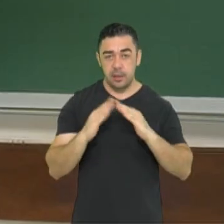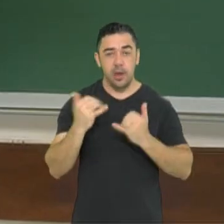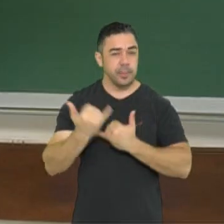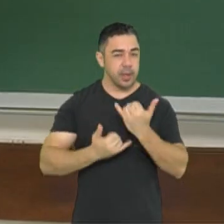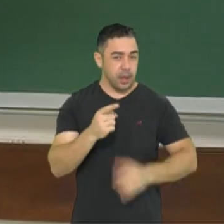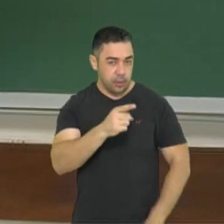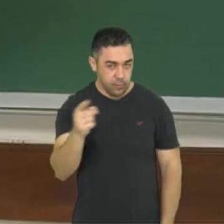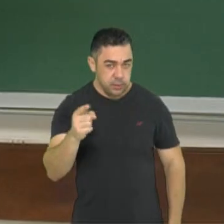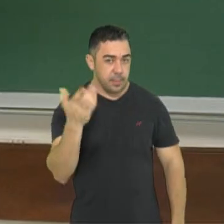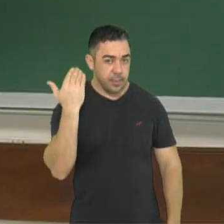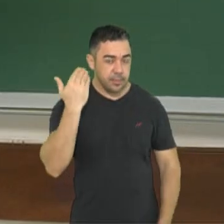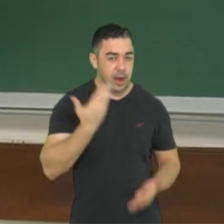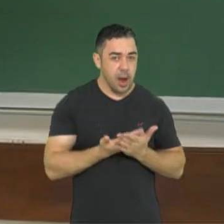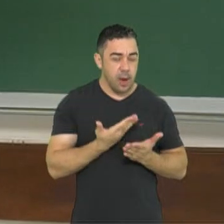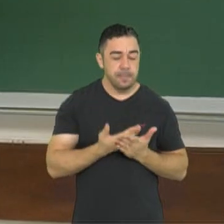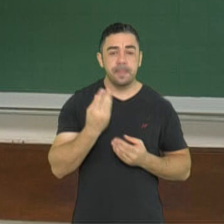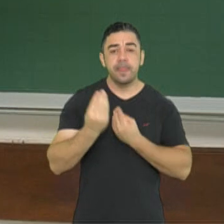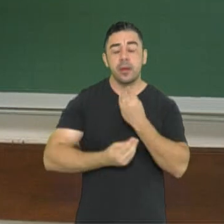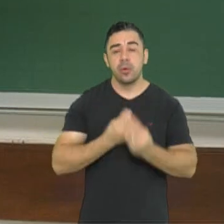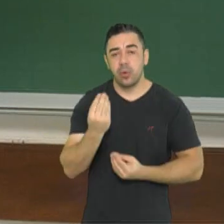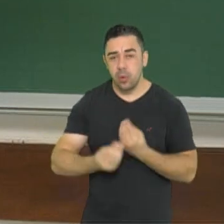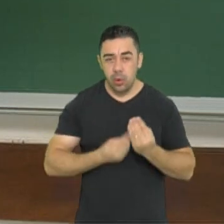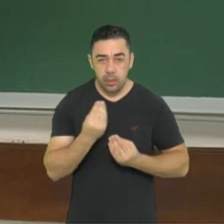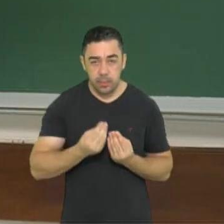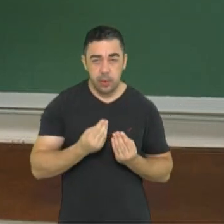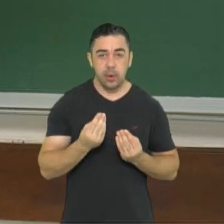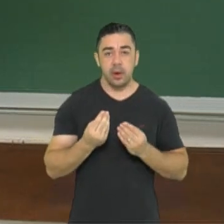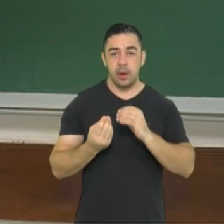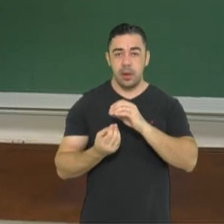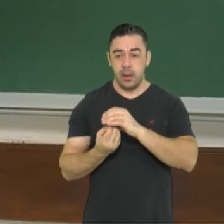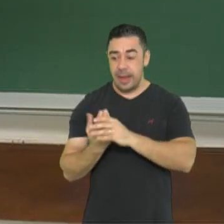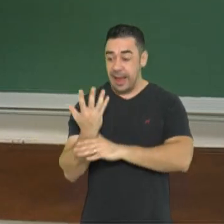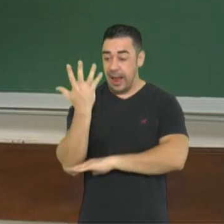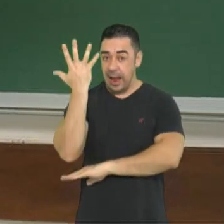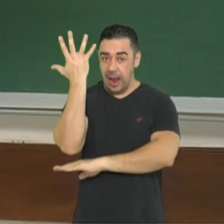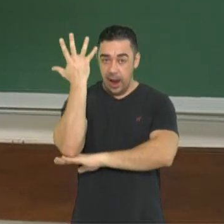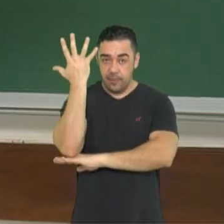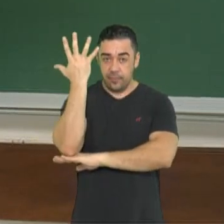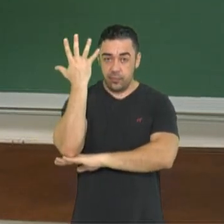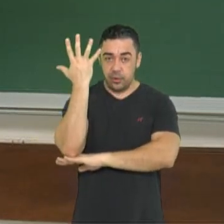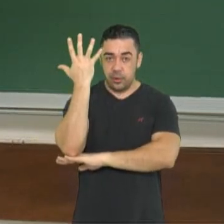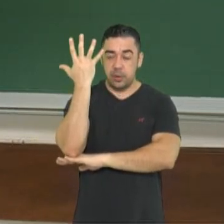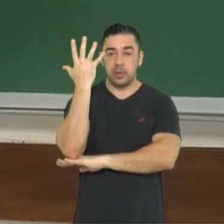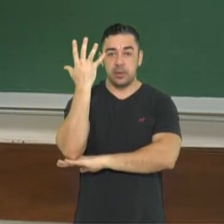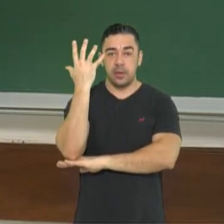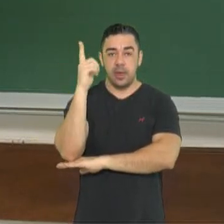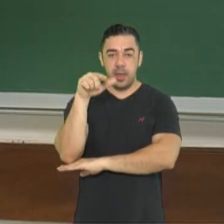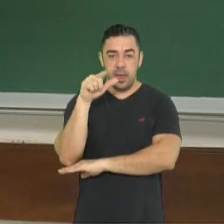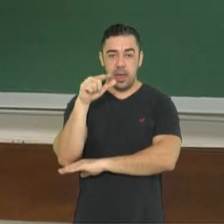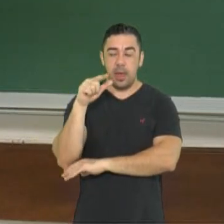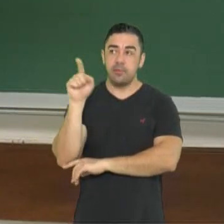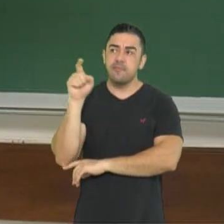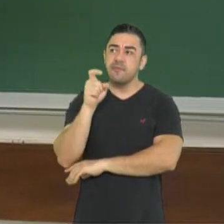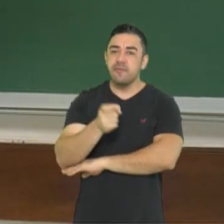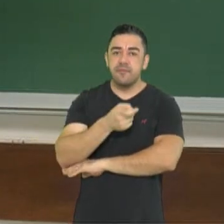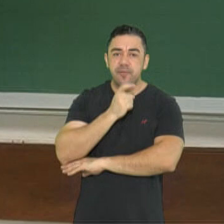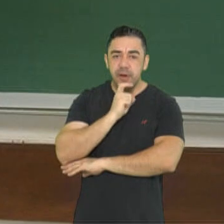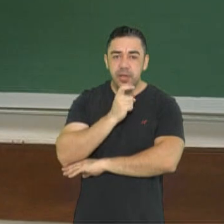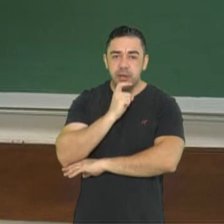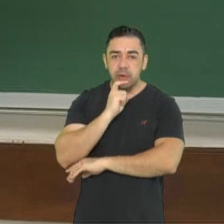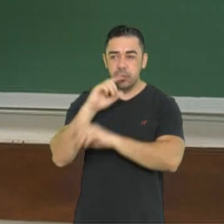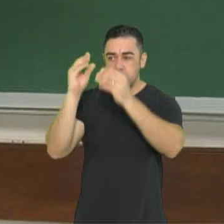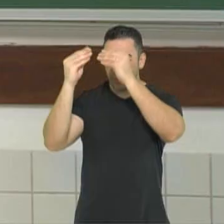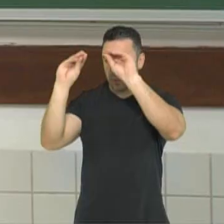vocês nas aulas passadas, como que uma árvore de um pinheiro, de uma região fria,